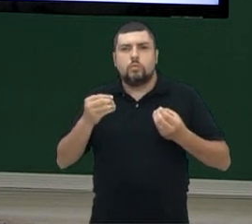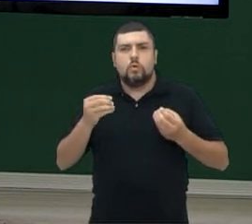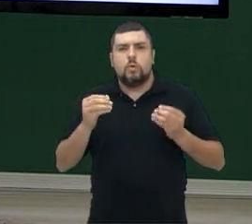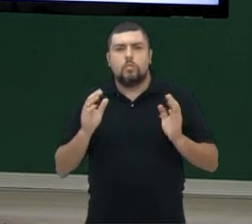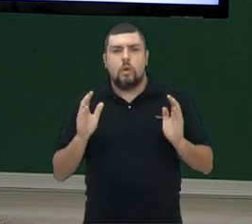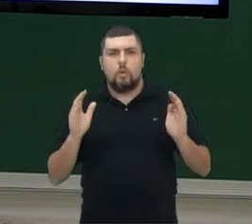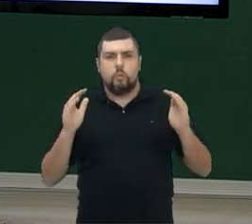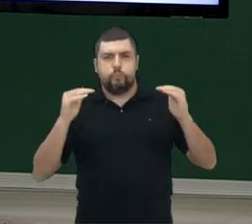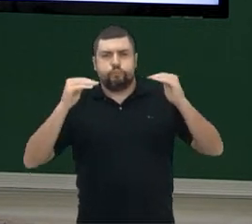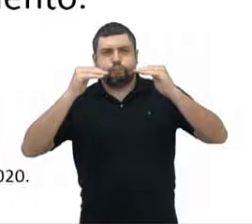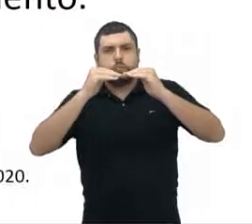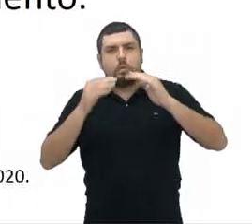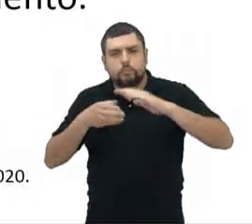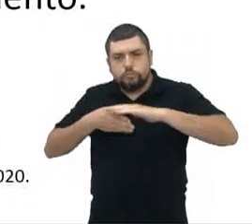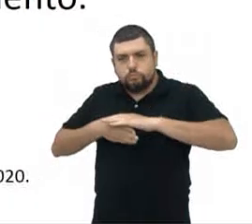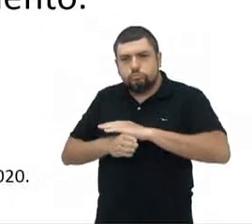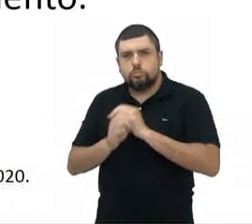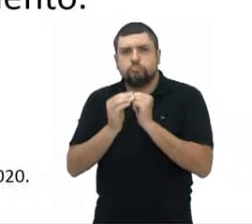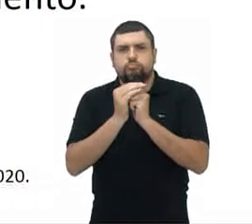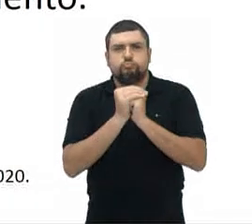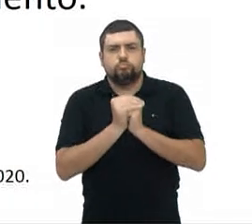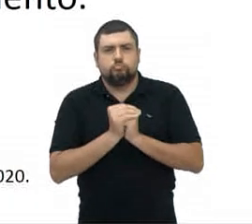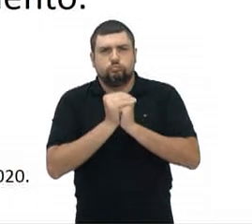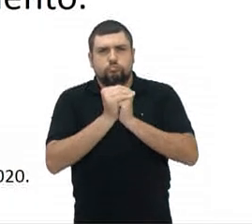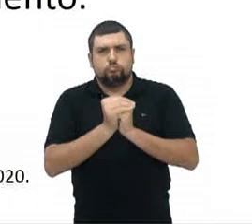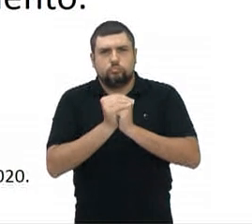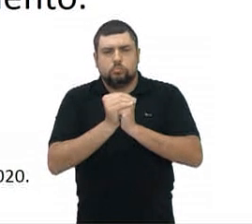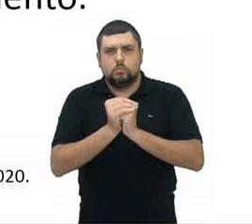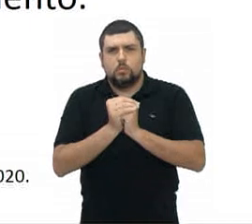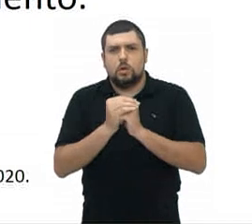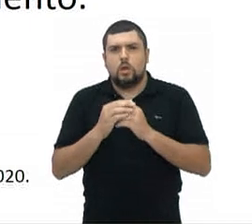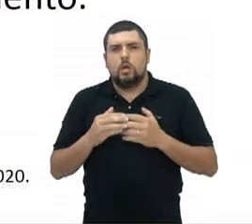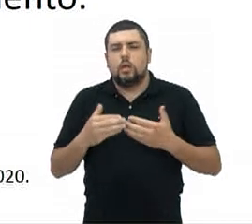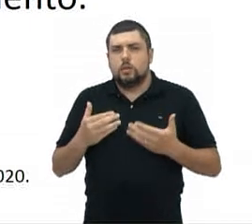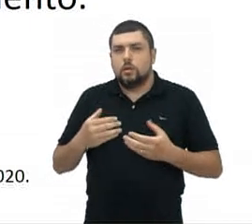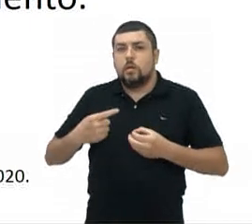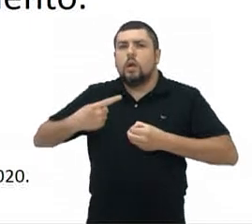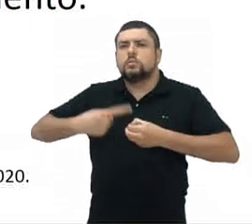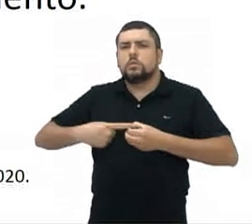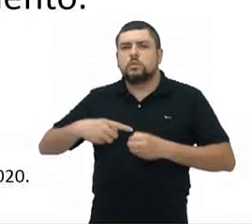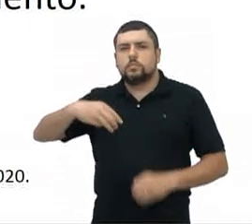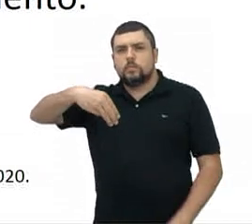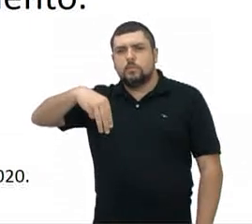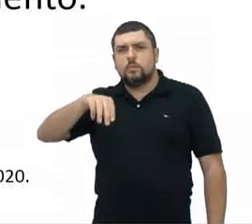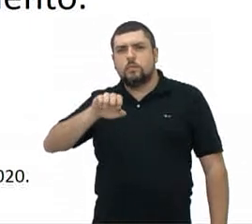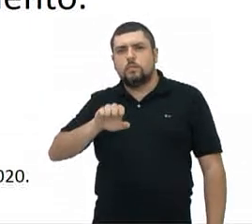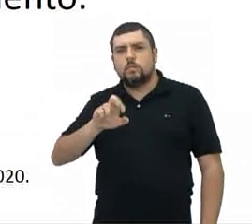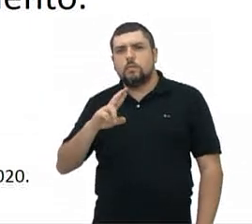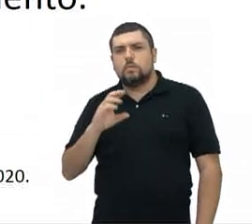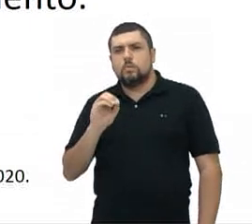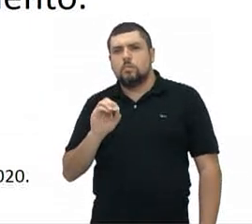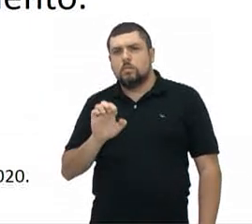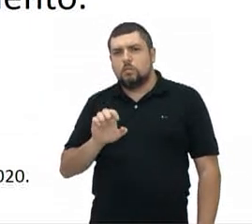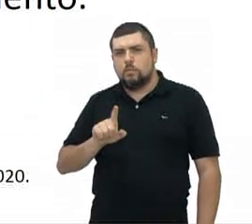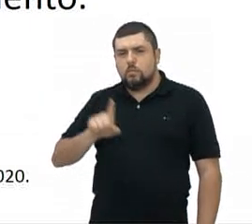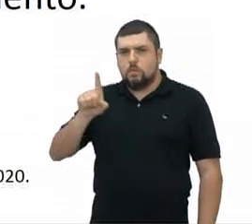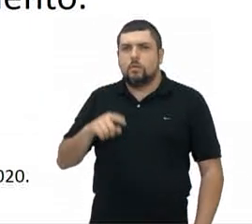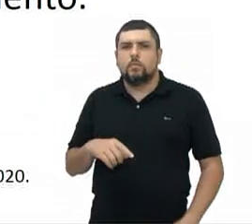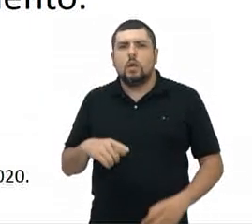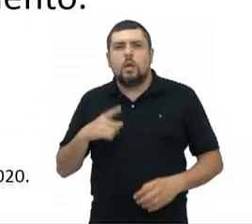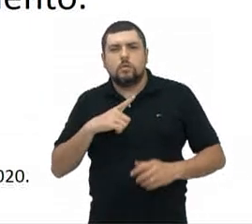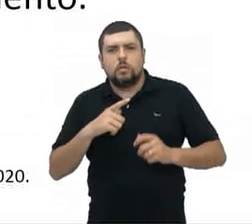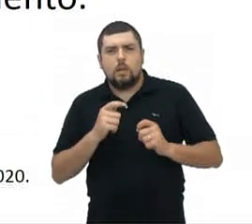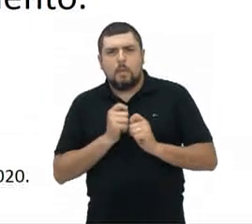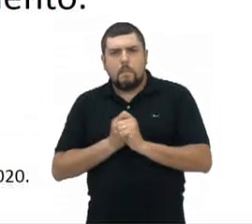vila próxima da cidade de Meroé, vocês viram na aula passada sobre a cidade de Meroé. Nós temos estátuas de carneiros de